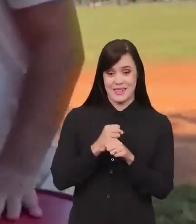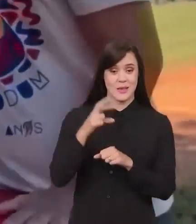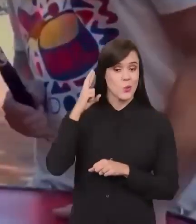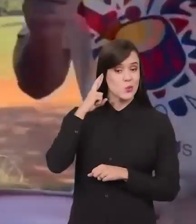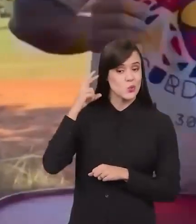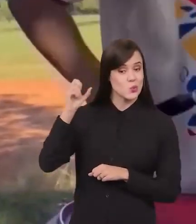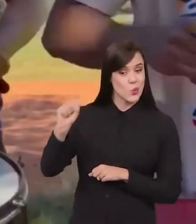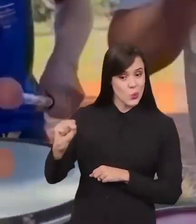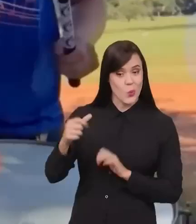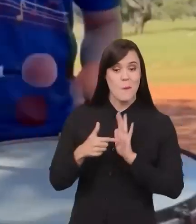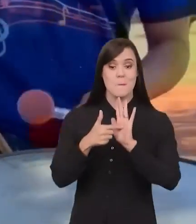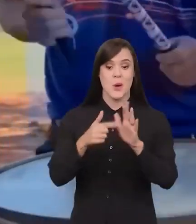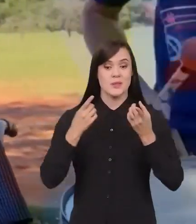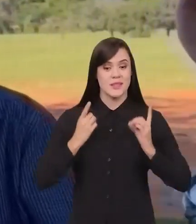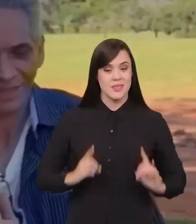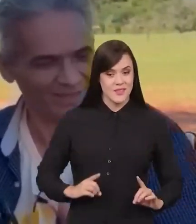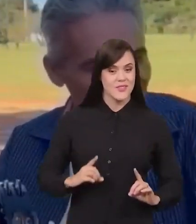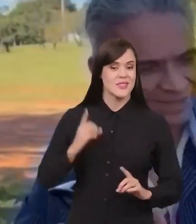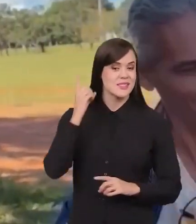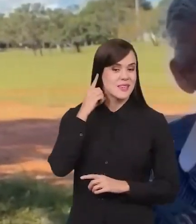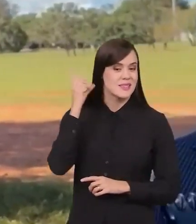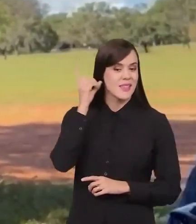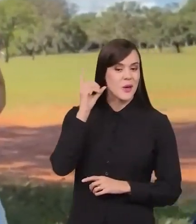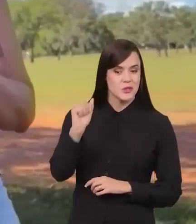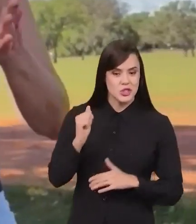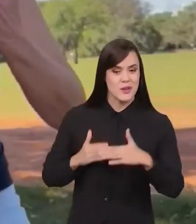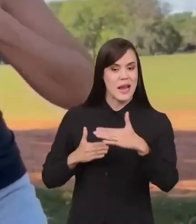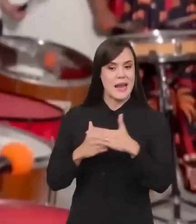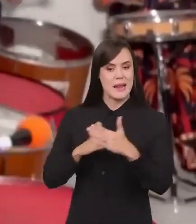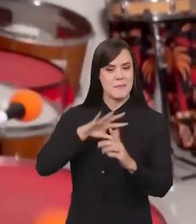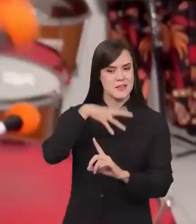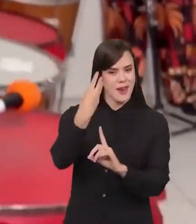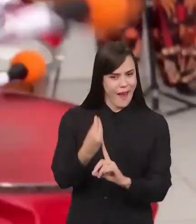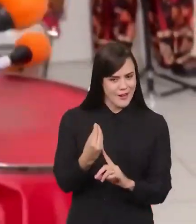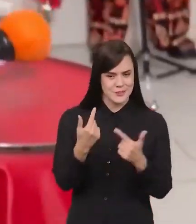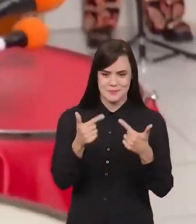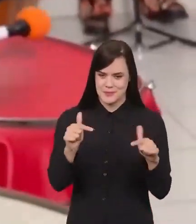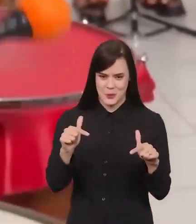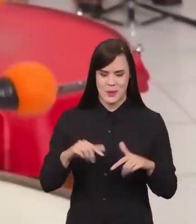Surdodum mostra que a deficiência auditiva não impõe limites à arte.